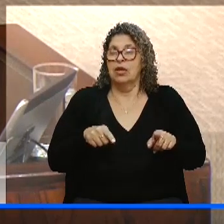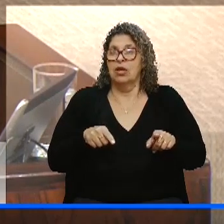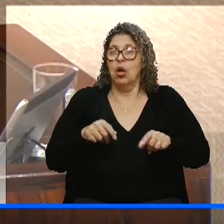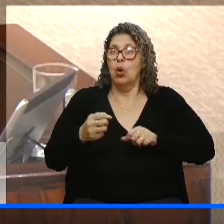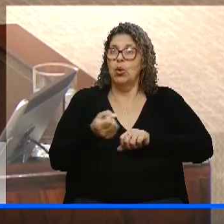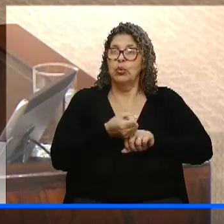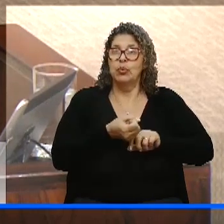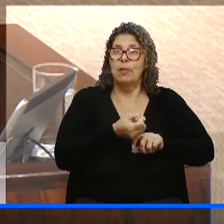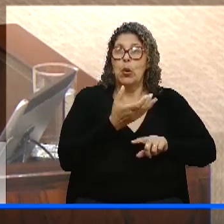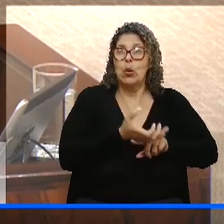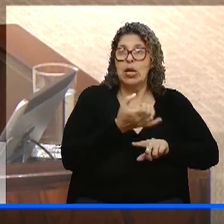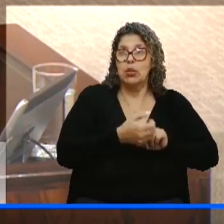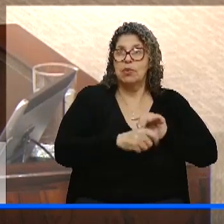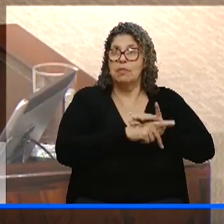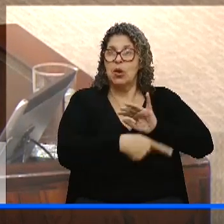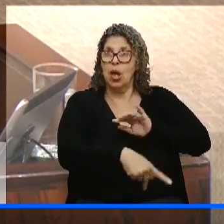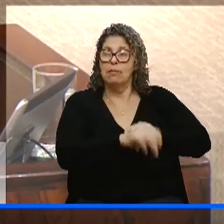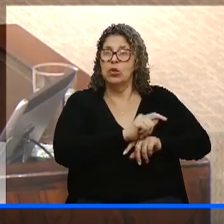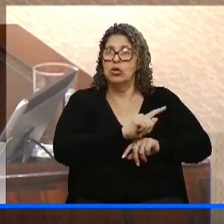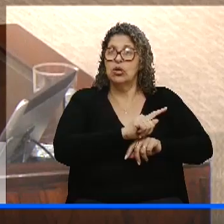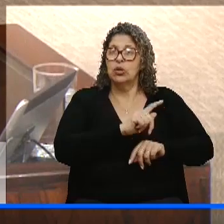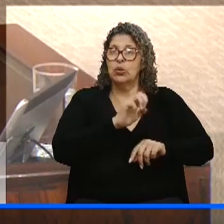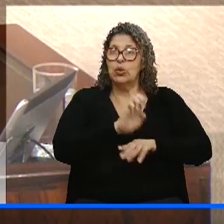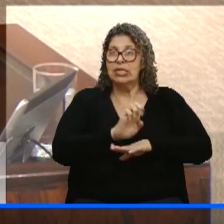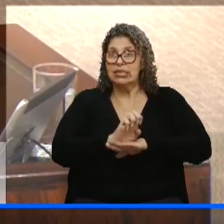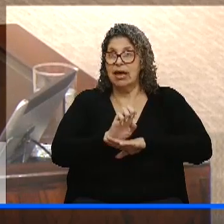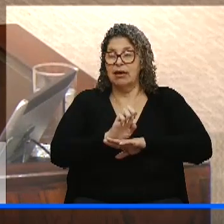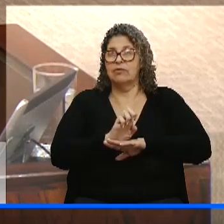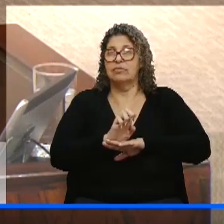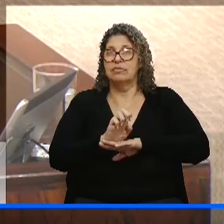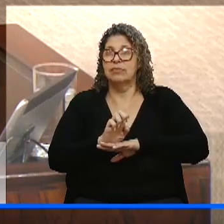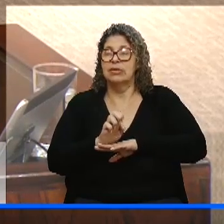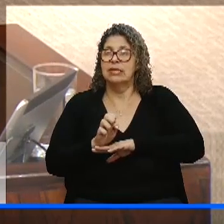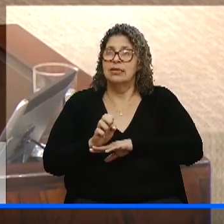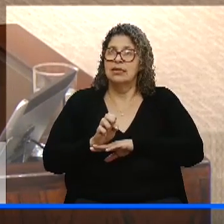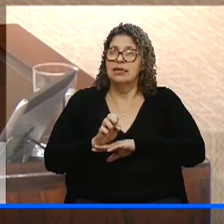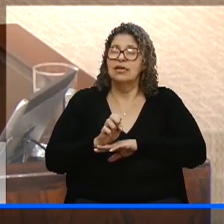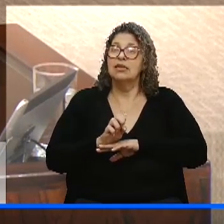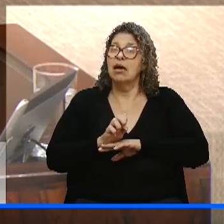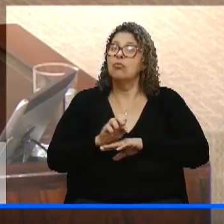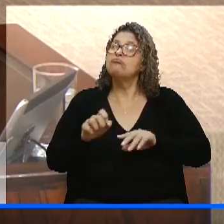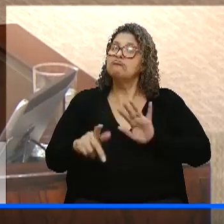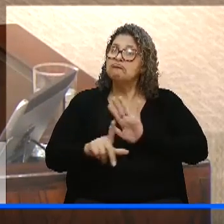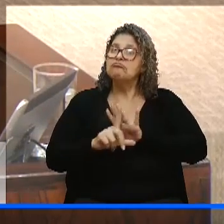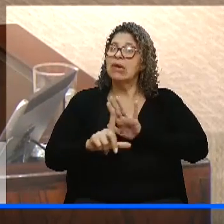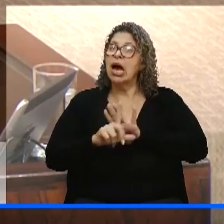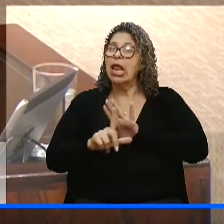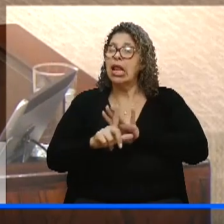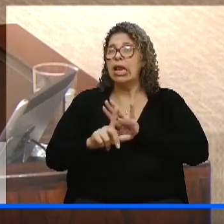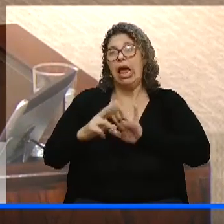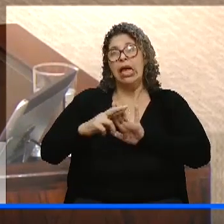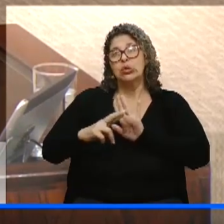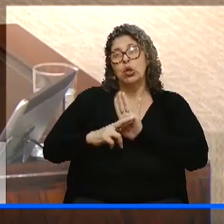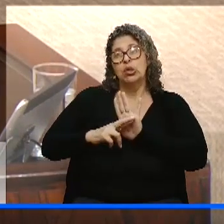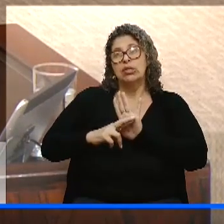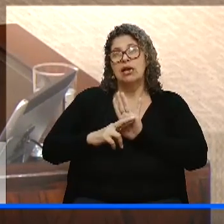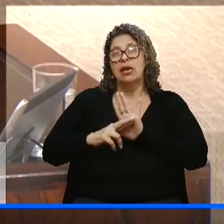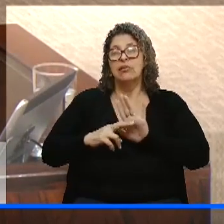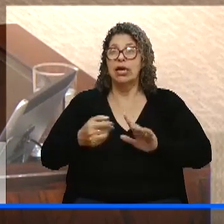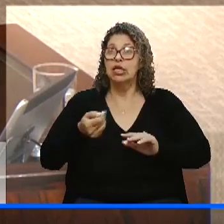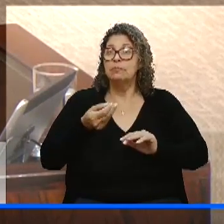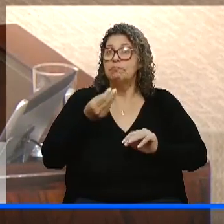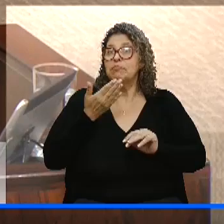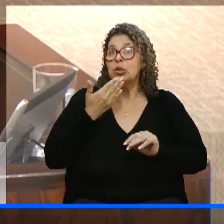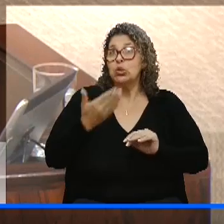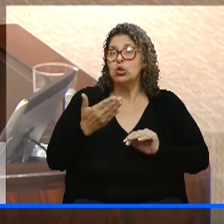do estado é decidiram internamente uma resolução interna que eles deveriam receber os bônus